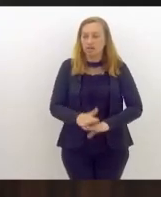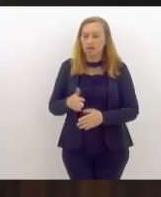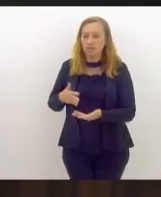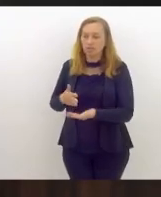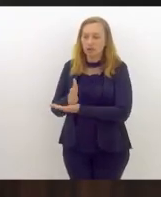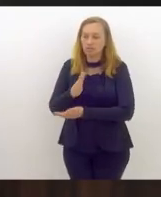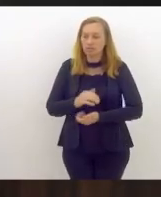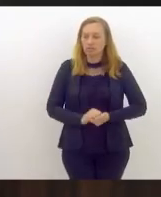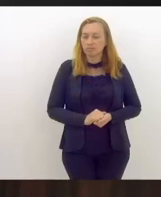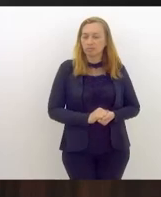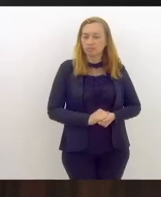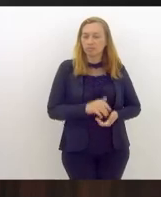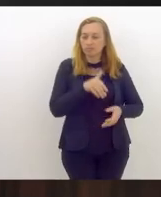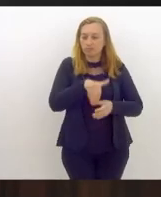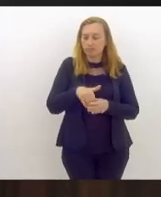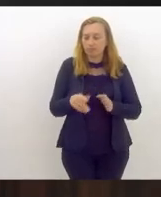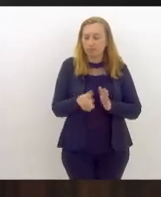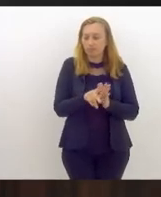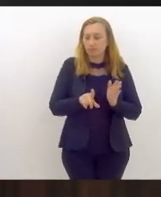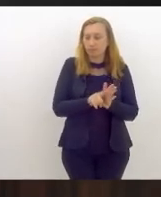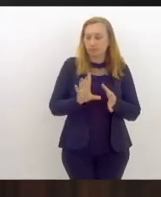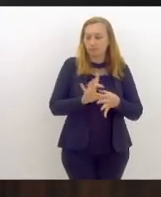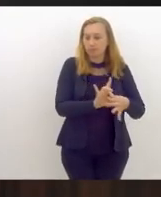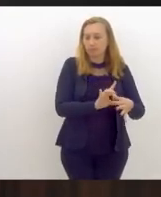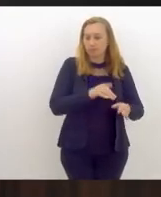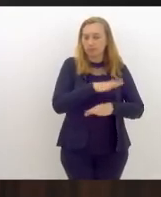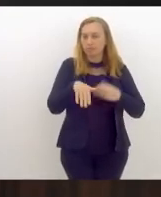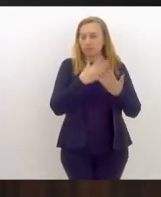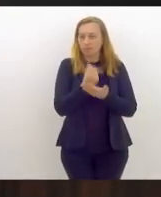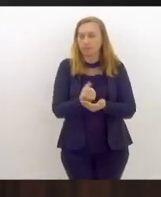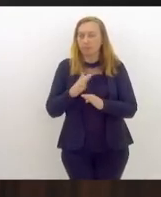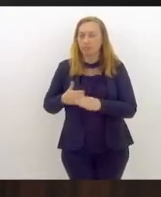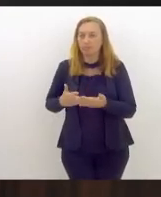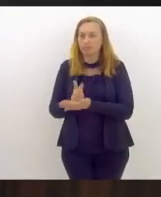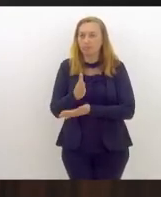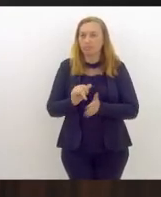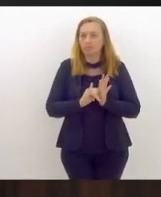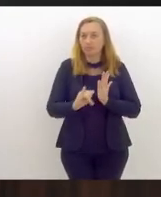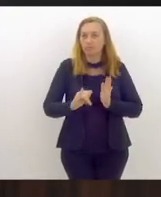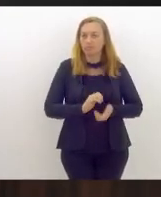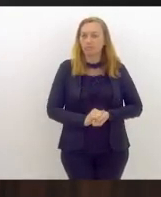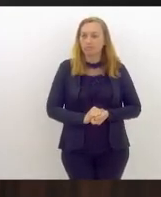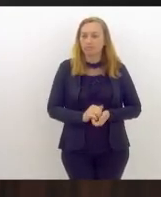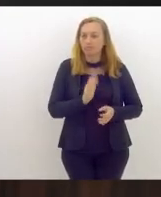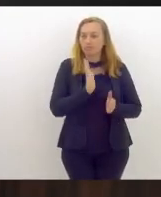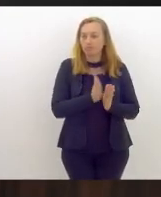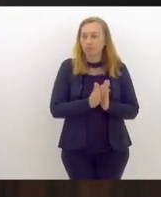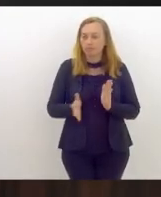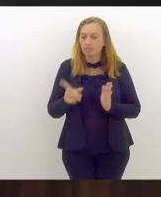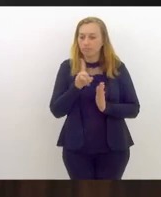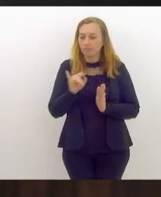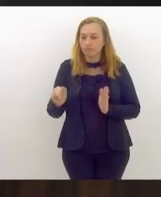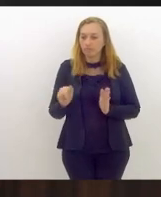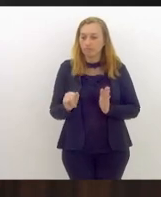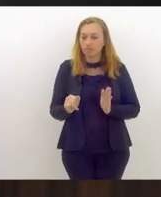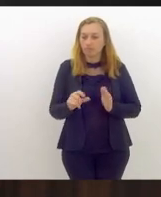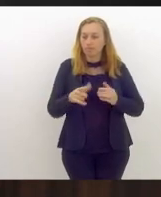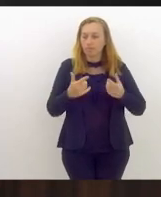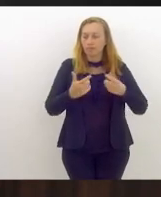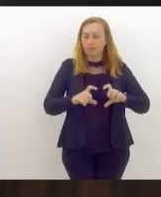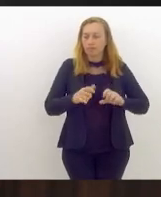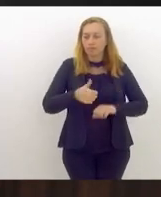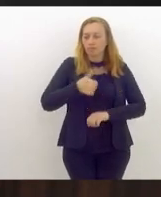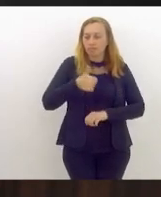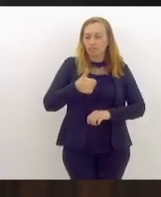Aprovado. Em votação, projeto assim emendado. Senhores que aprovam, ministros, como estão aprovados, vai autógrafo. incluído na ordem do dia, de acordo com o parágrafo 1º do